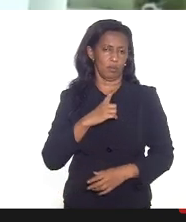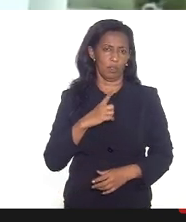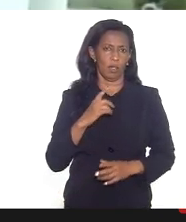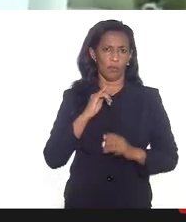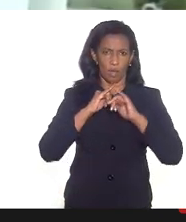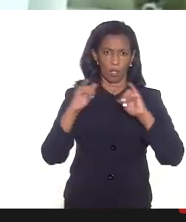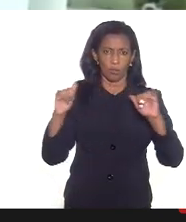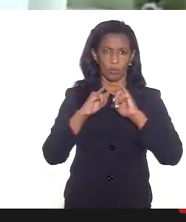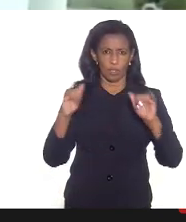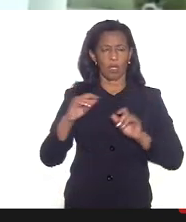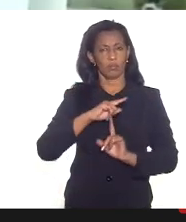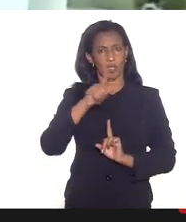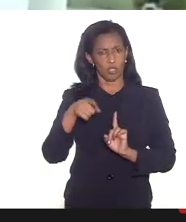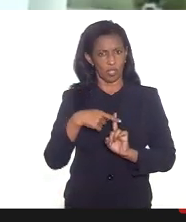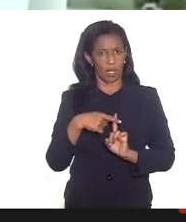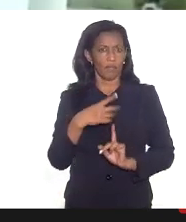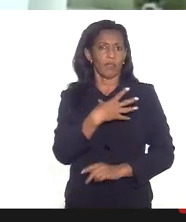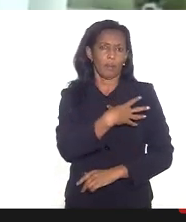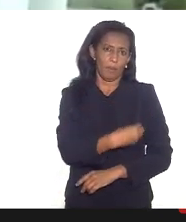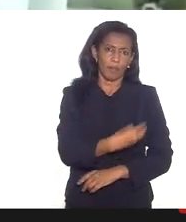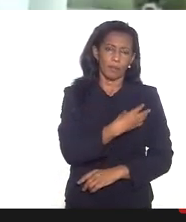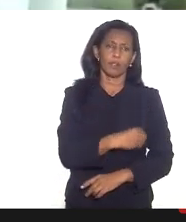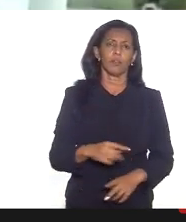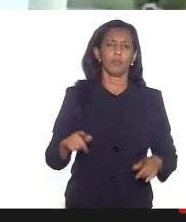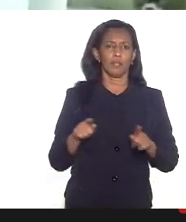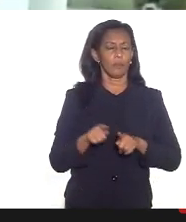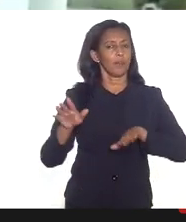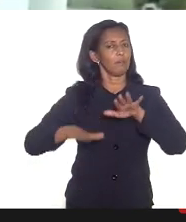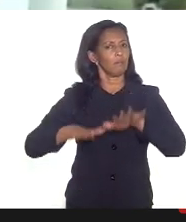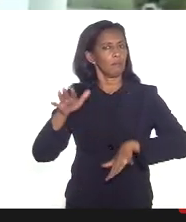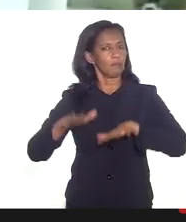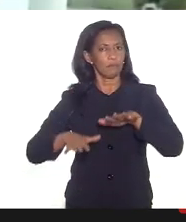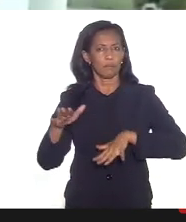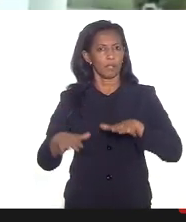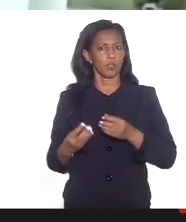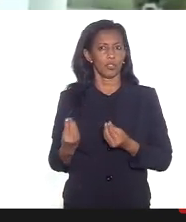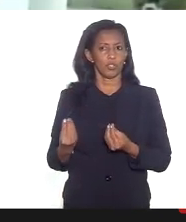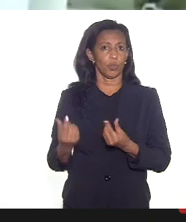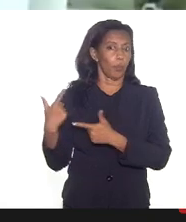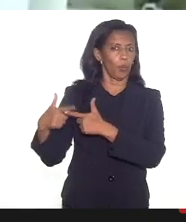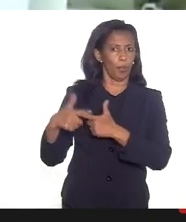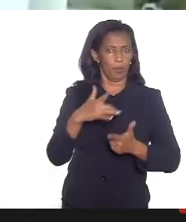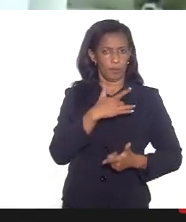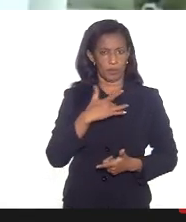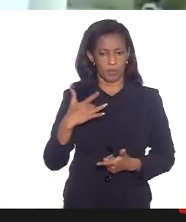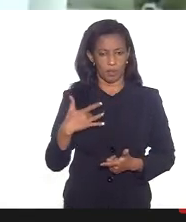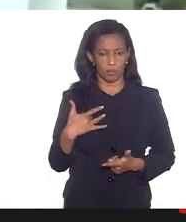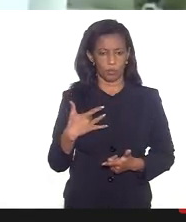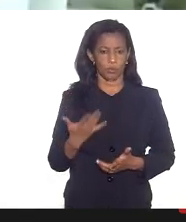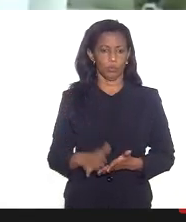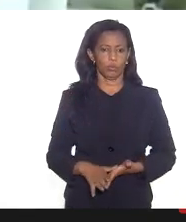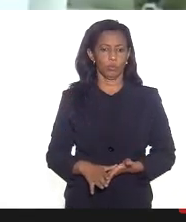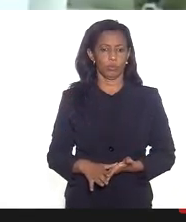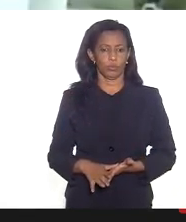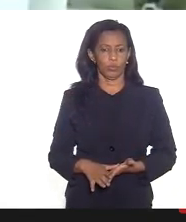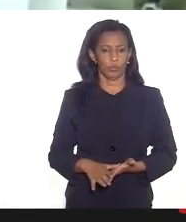anunciado que as lactantes também é independente médico mobiliário inclusive com